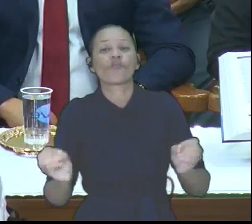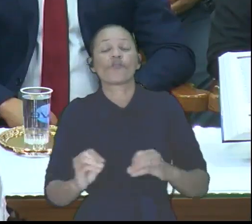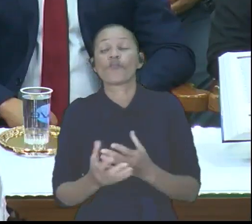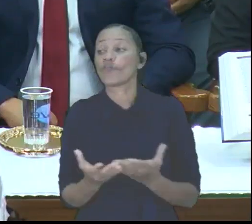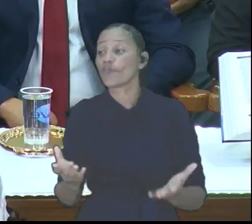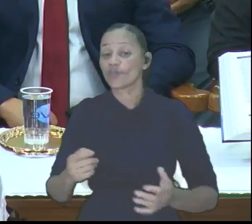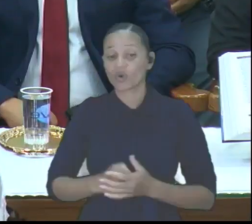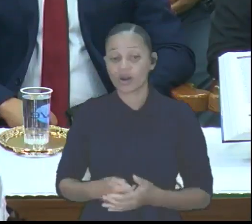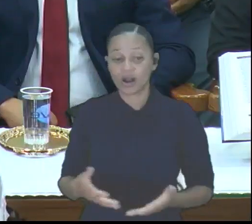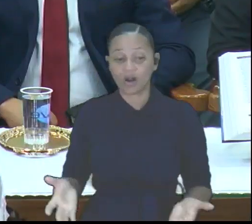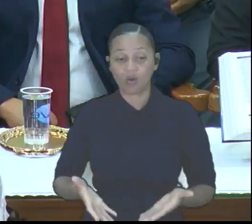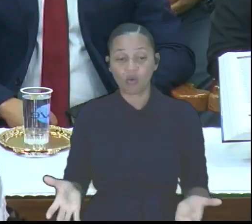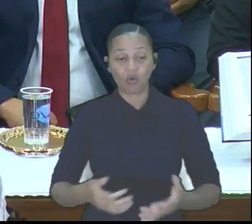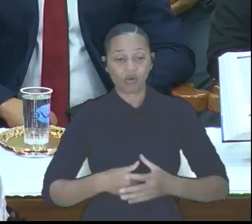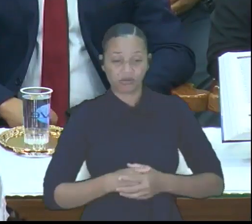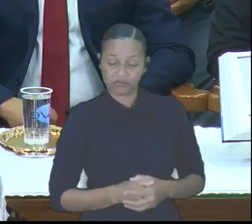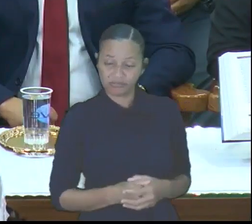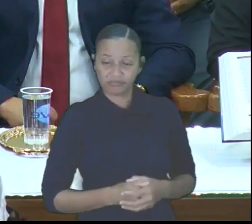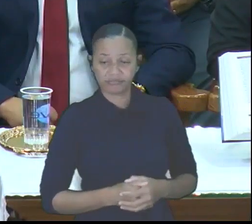acreditava no presente.